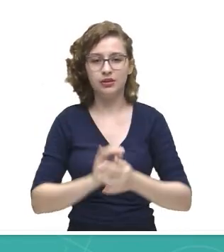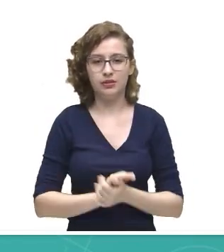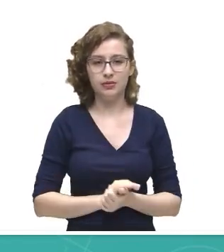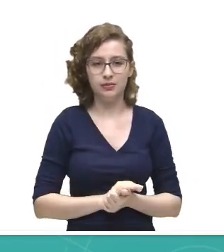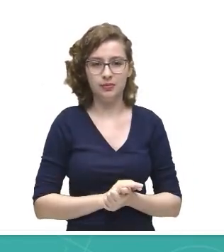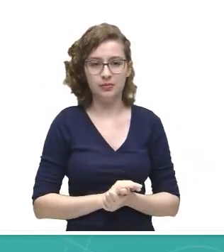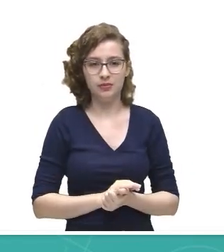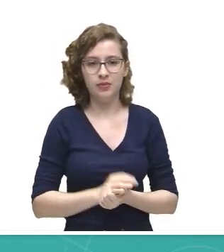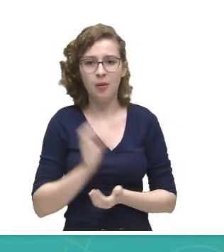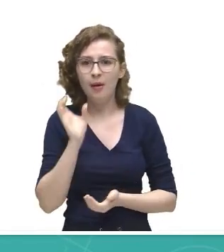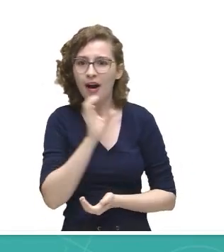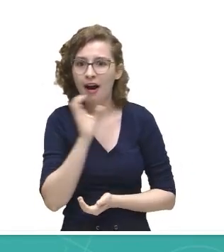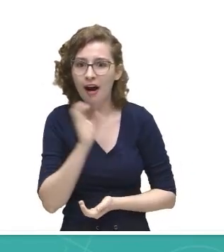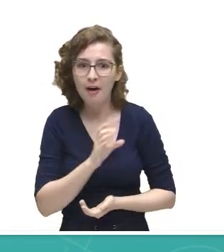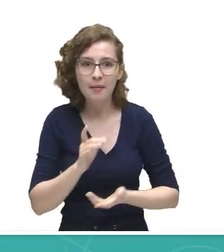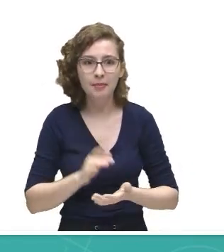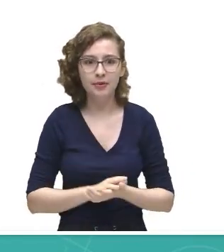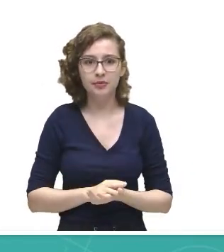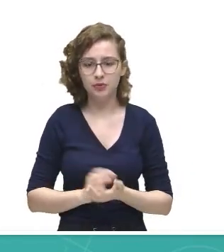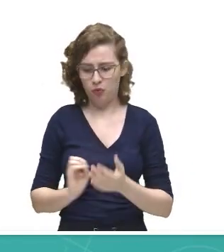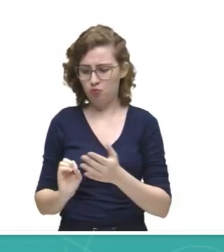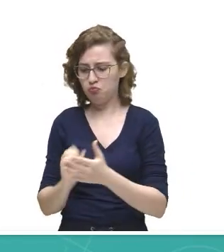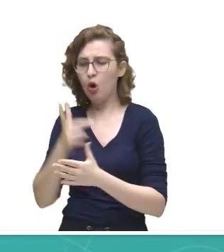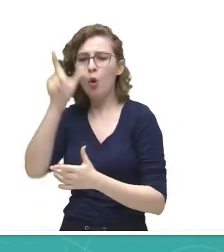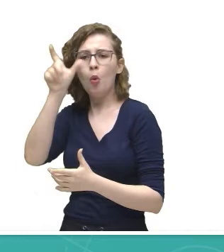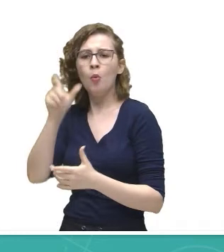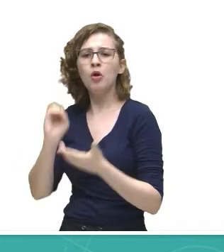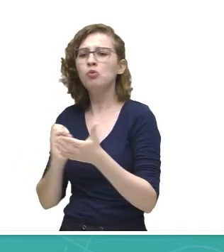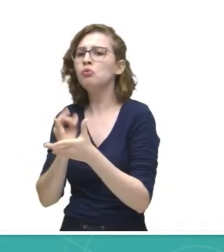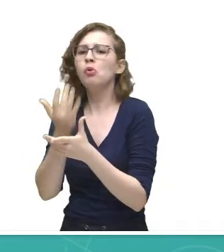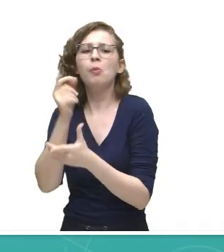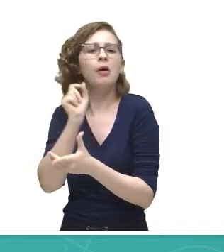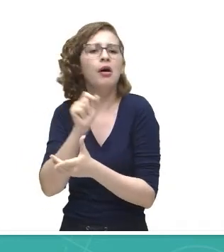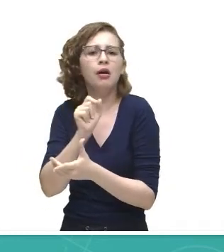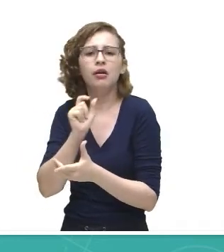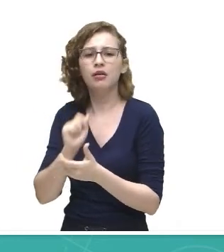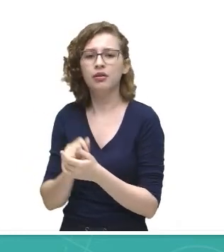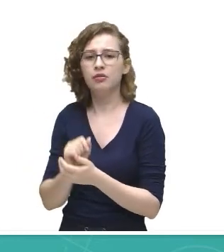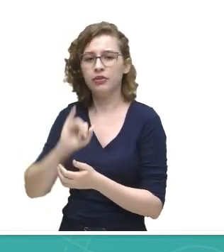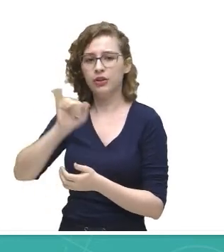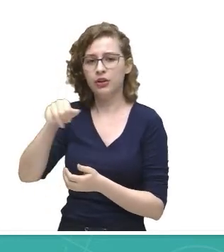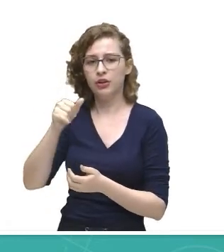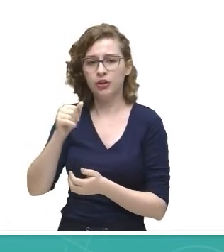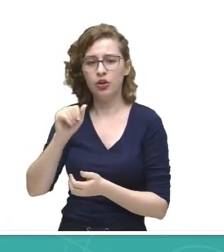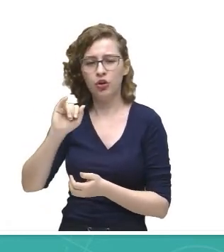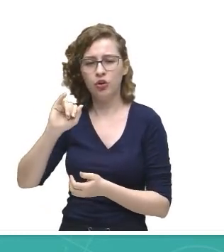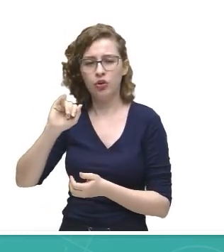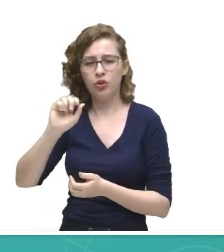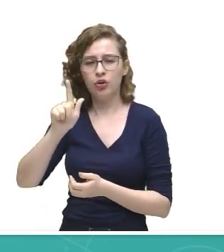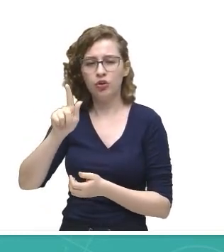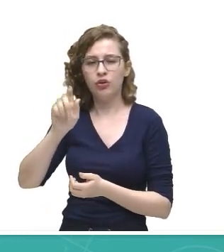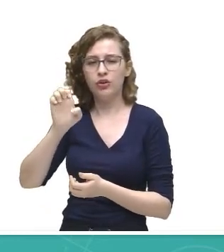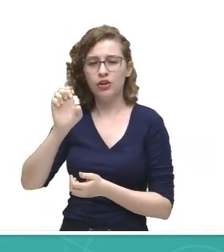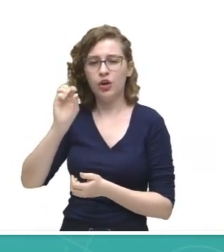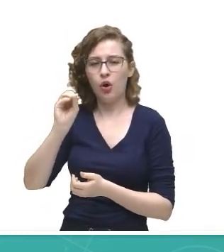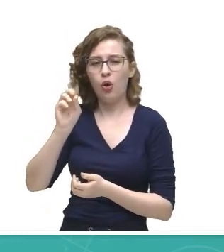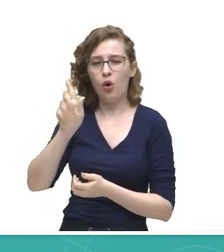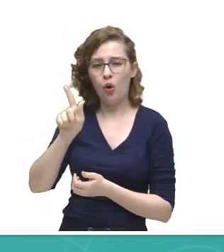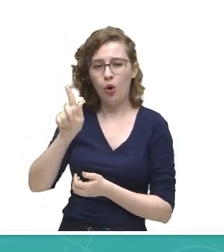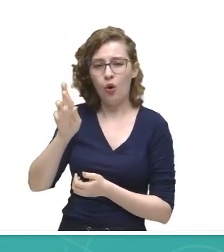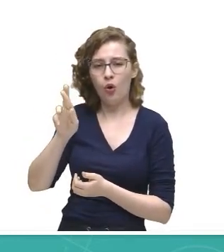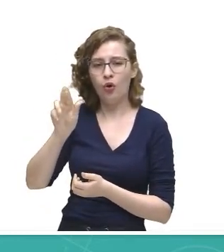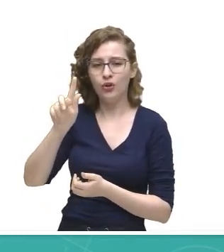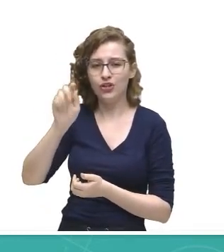George Stephenson, nessa primeira locomotiva, e ela vai facilitar o transporte de cargas e também de